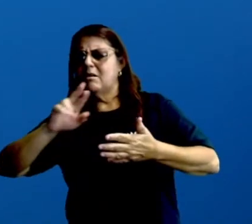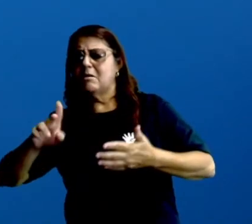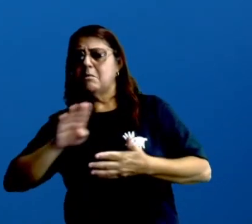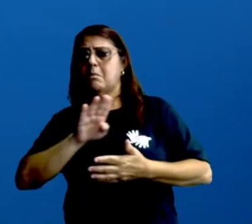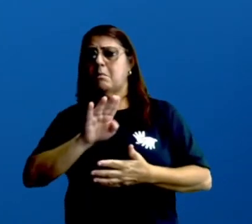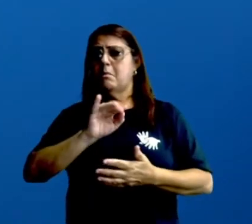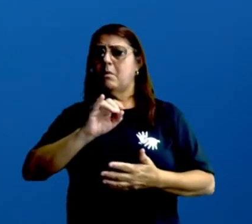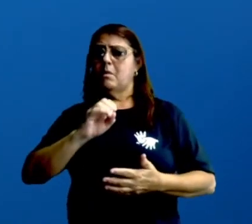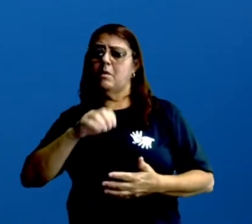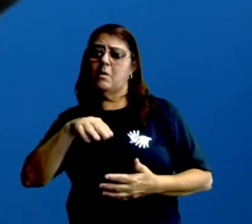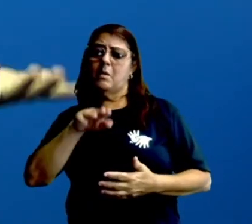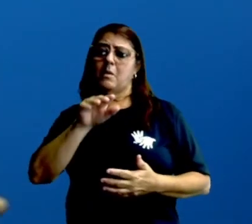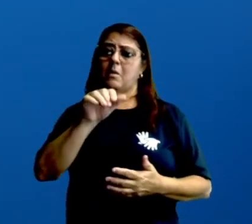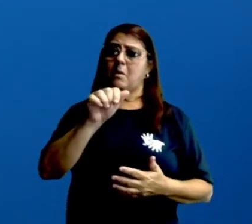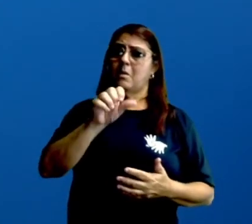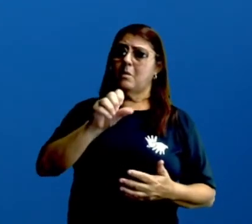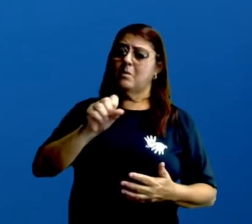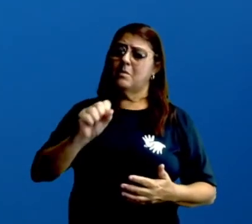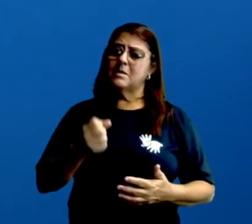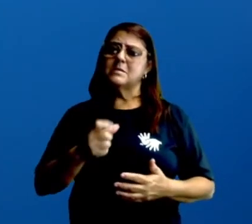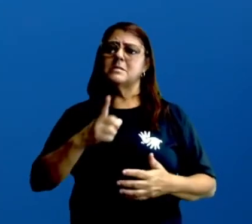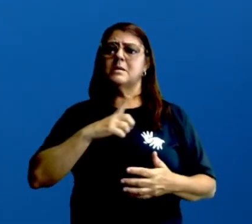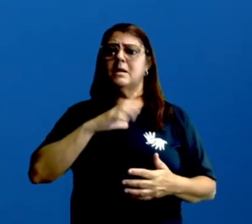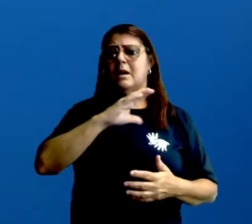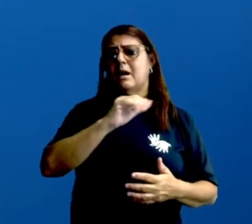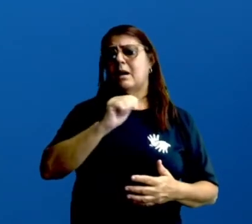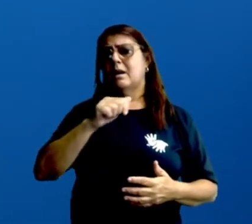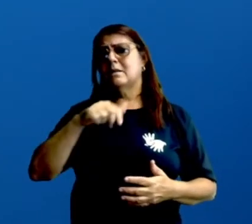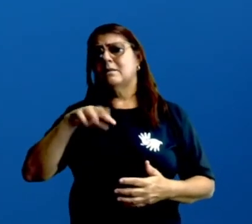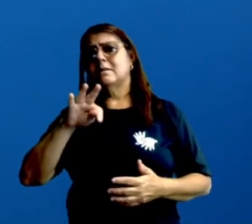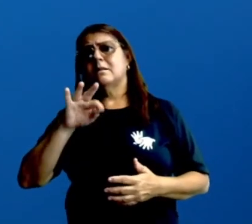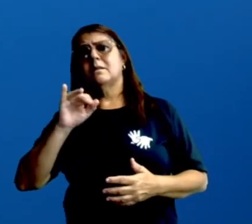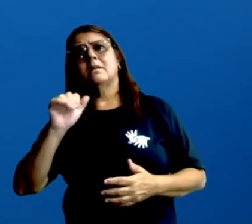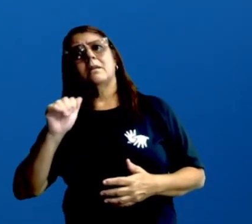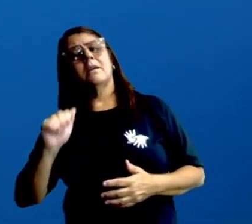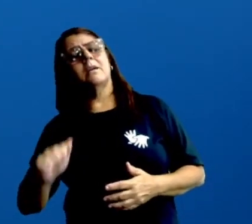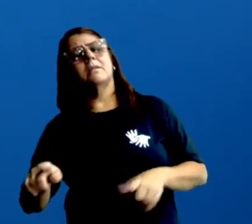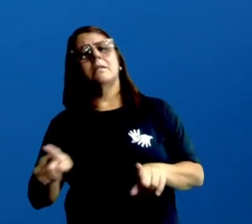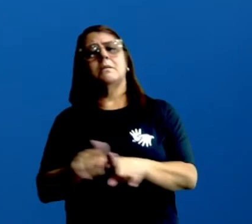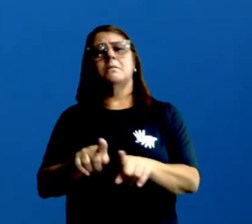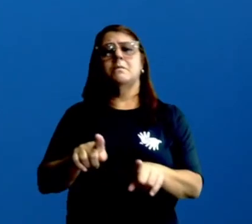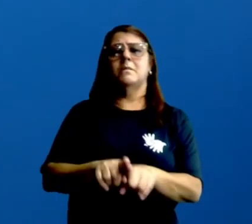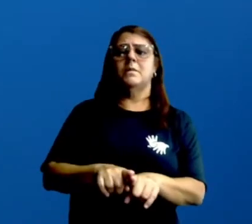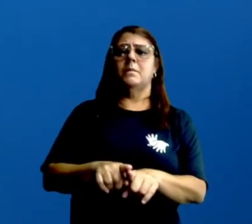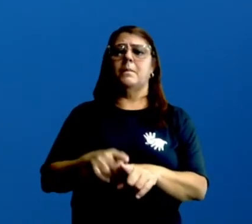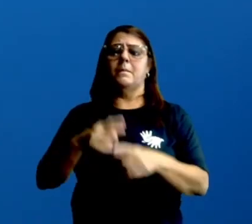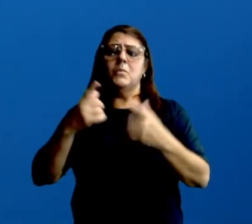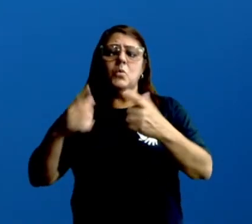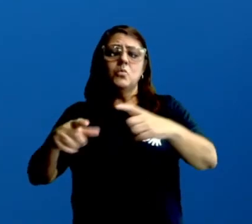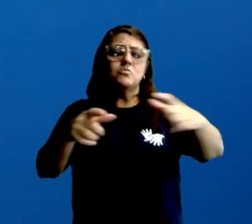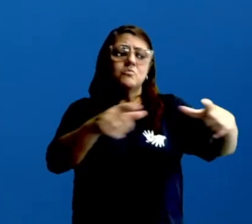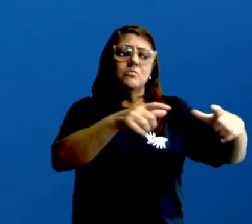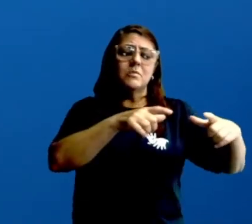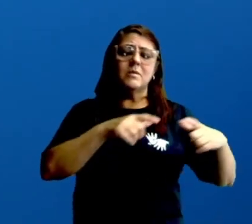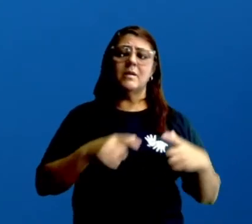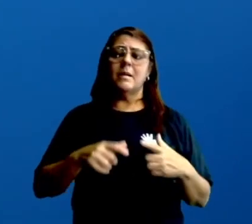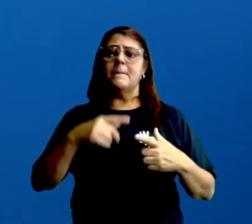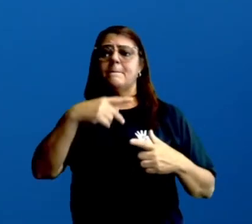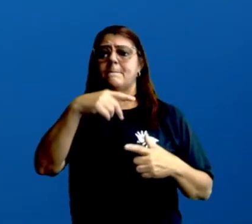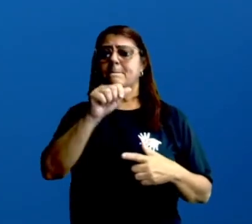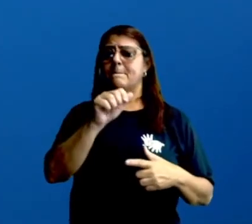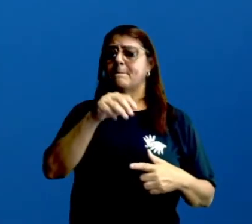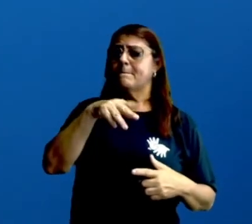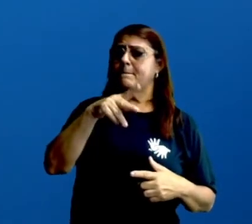biomas né então a gente o bioma da Caatinga da Mata Atlântica da Amazônia do Pantanal dos Pampas do